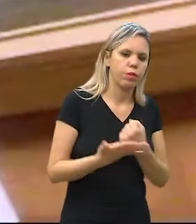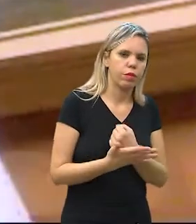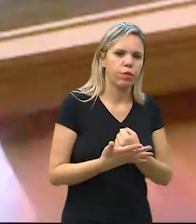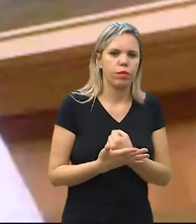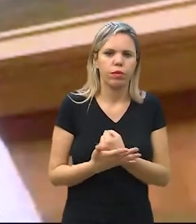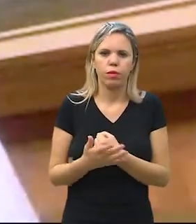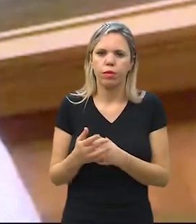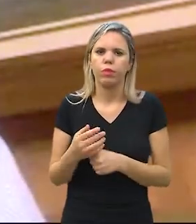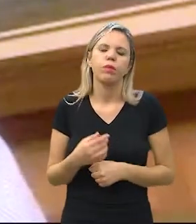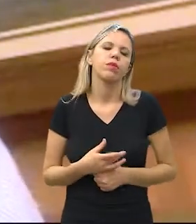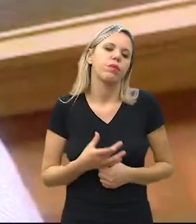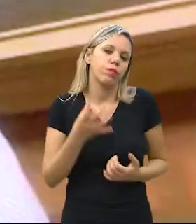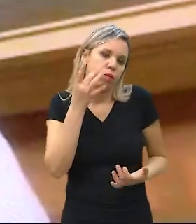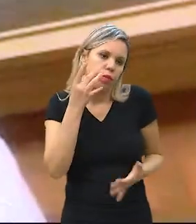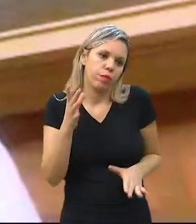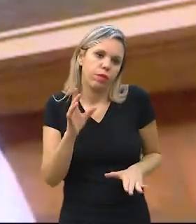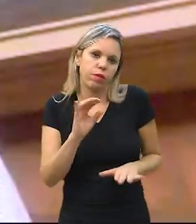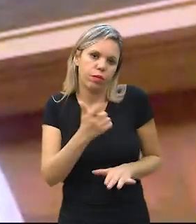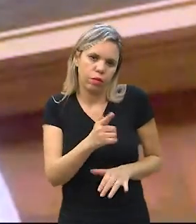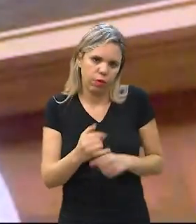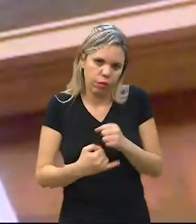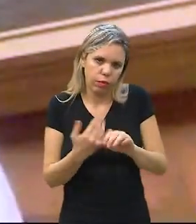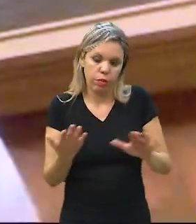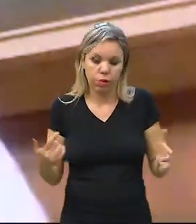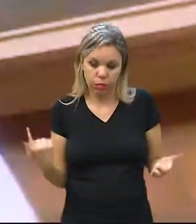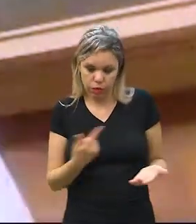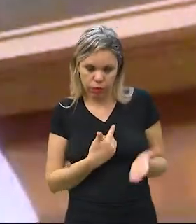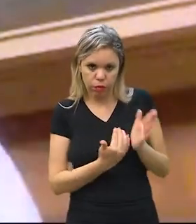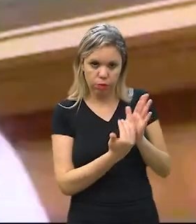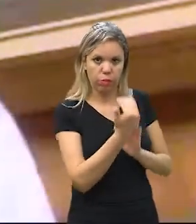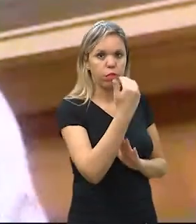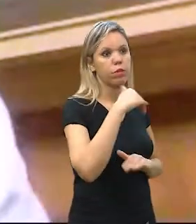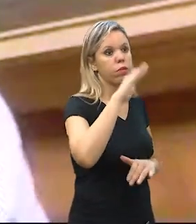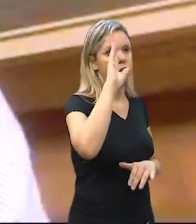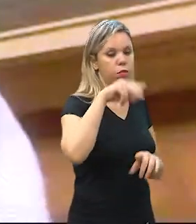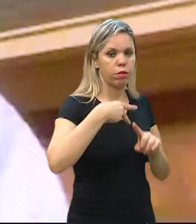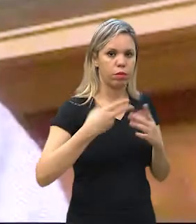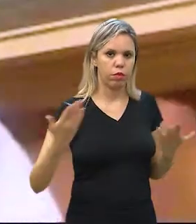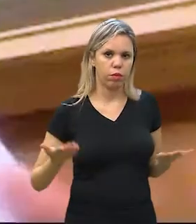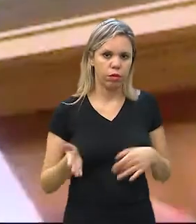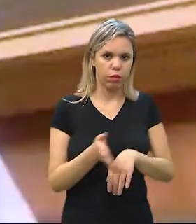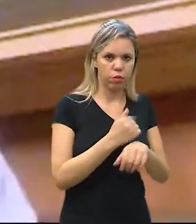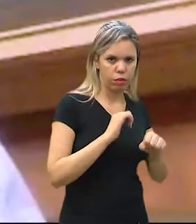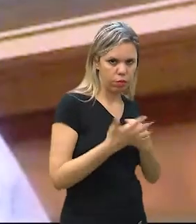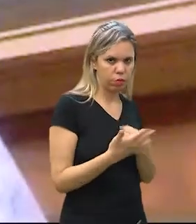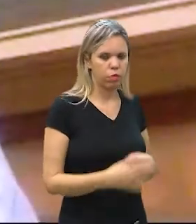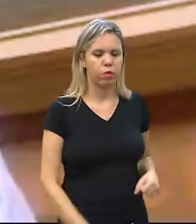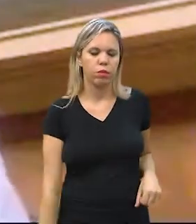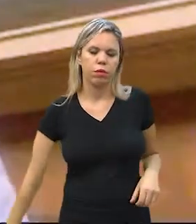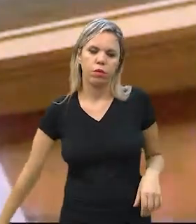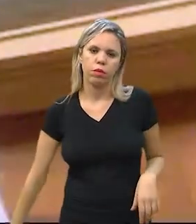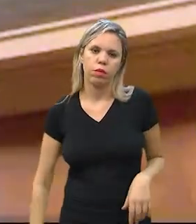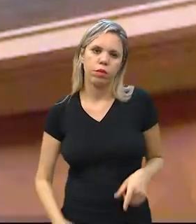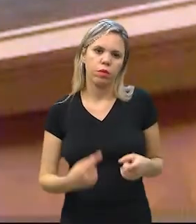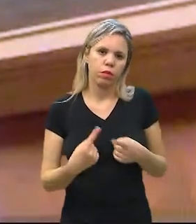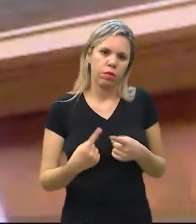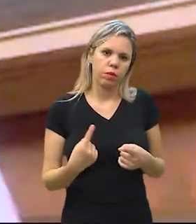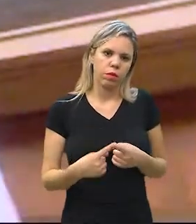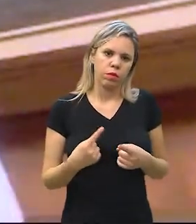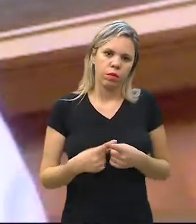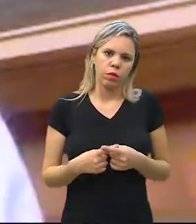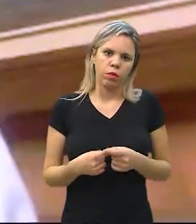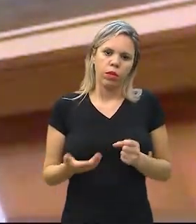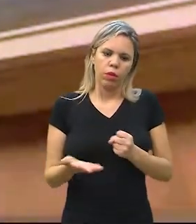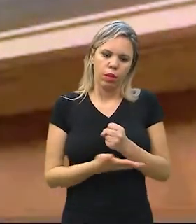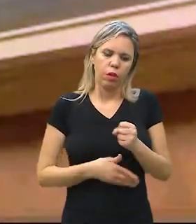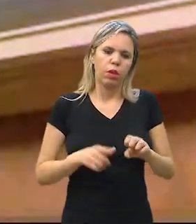da pandemia offline. E nós estamos também crescendo, estamos maiores hoje do que estávamos antes da pandemia. Por quê? Porque